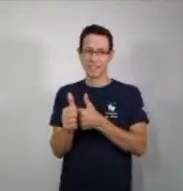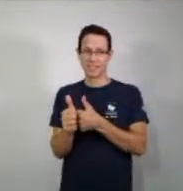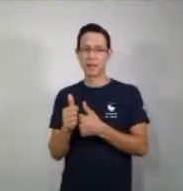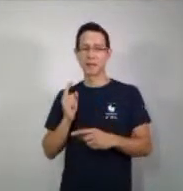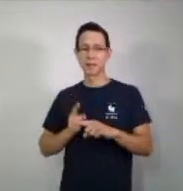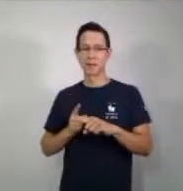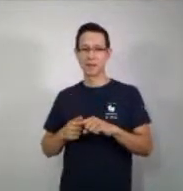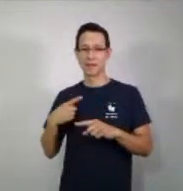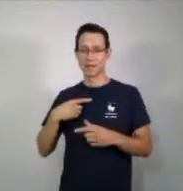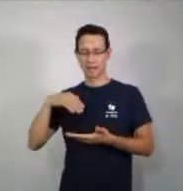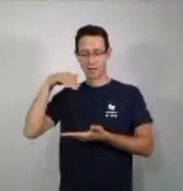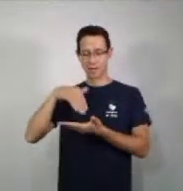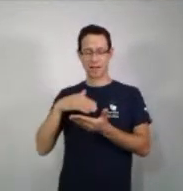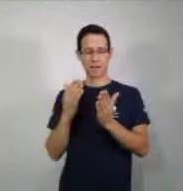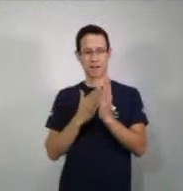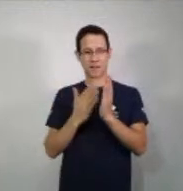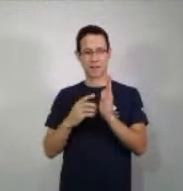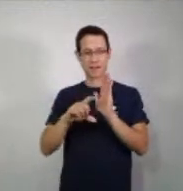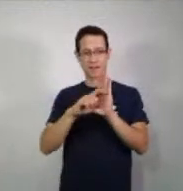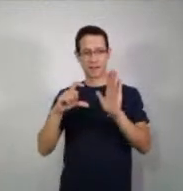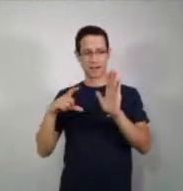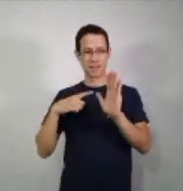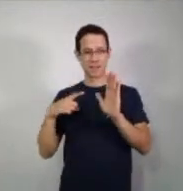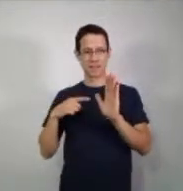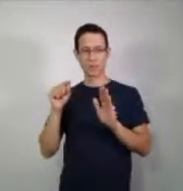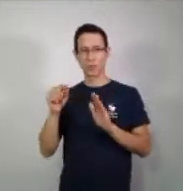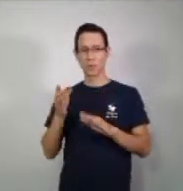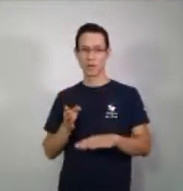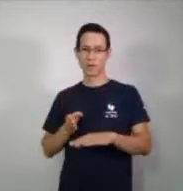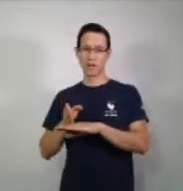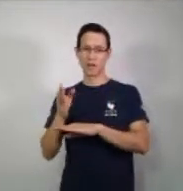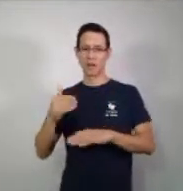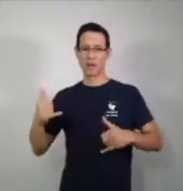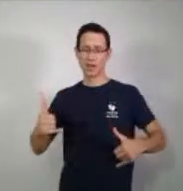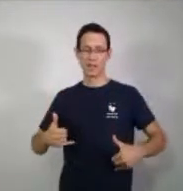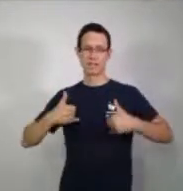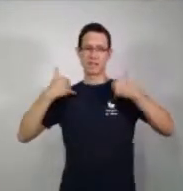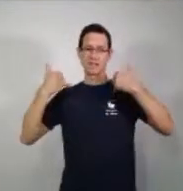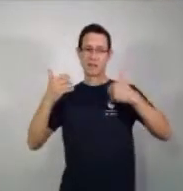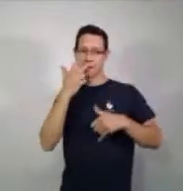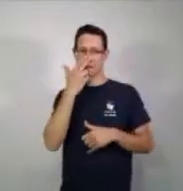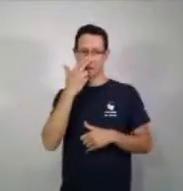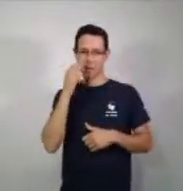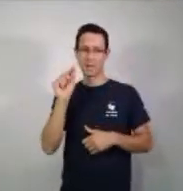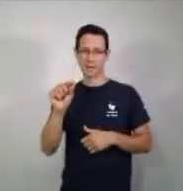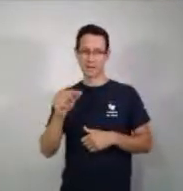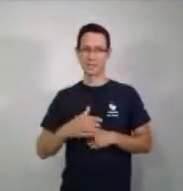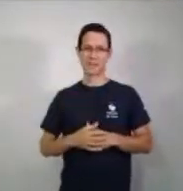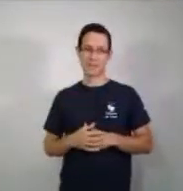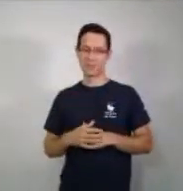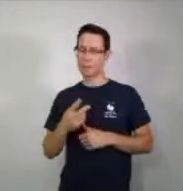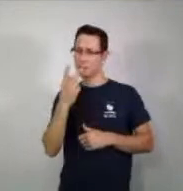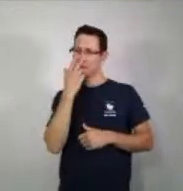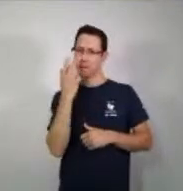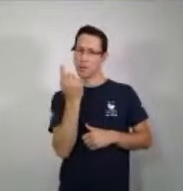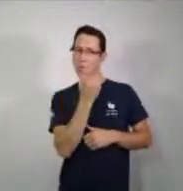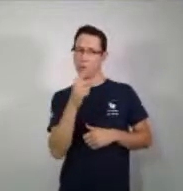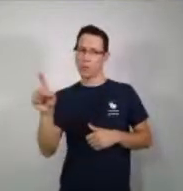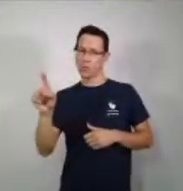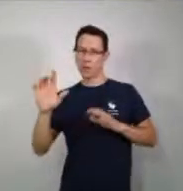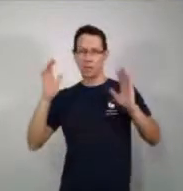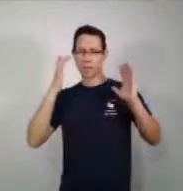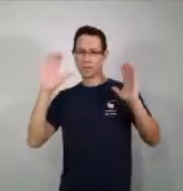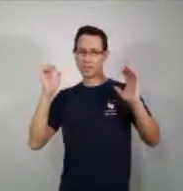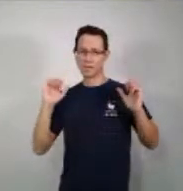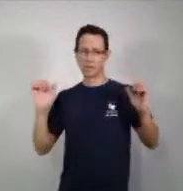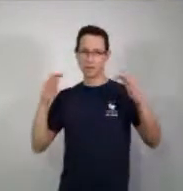texto de um aniversário, né, do Rony, acho que não sei se foi 70 ou né, o último aniversário sem assim, redondo, né, de